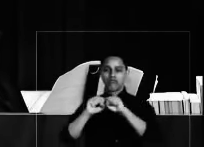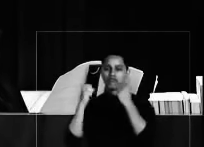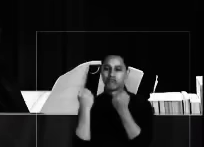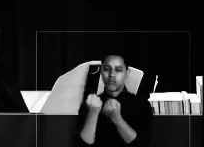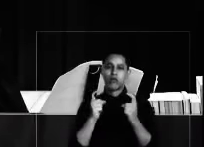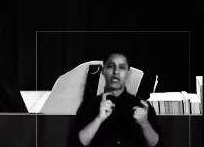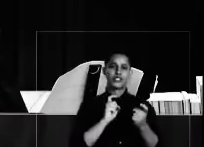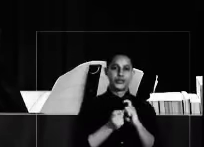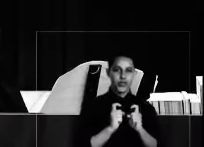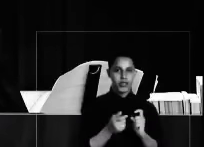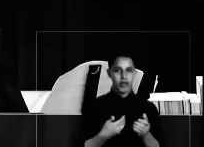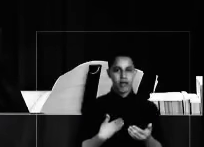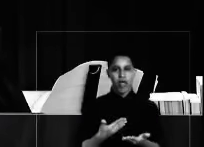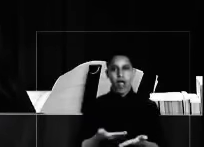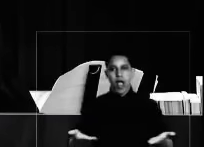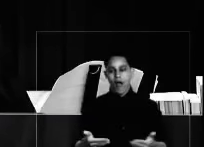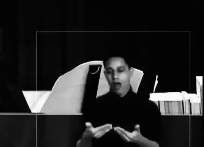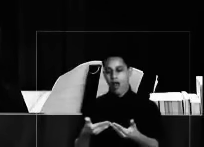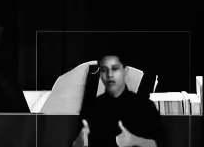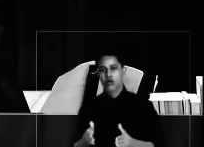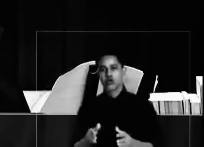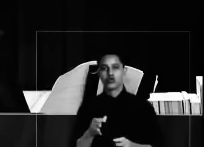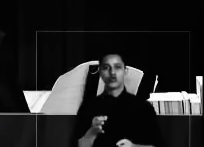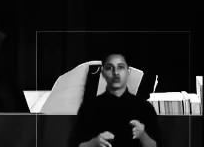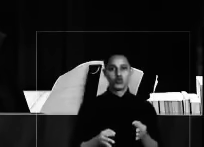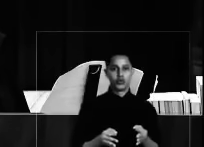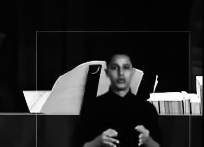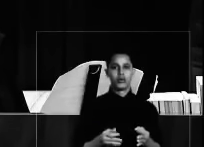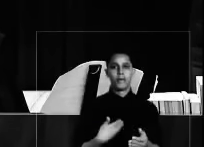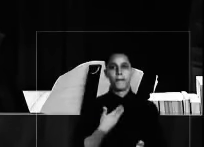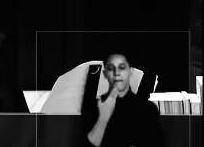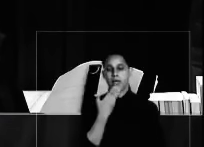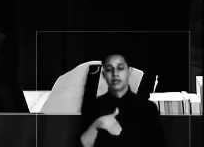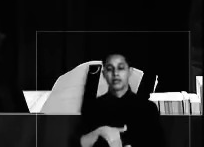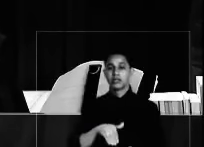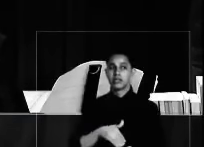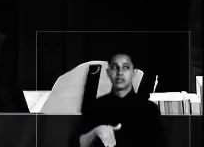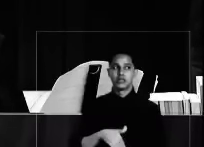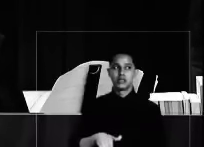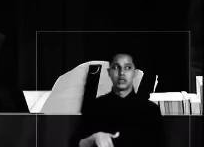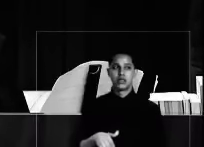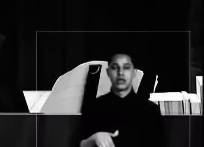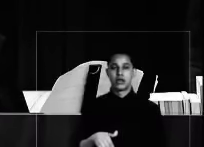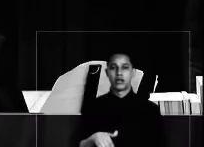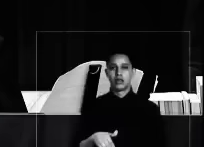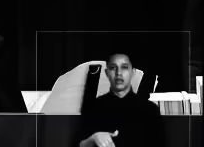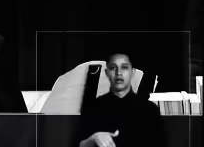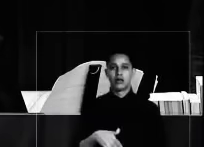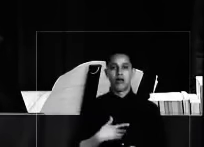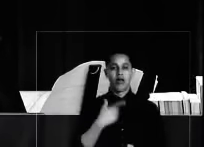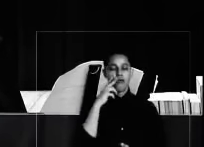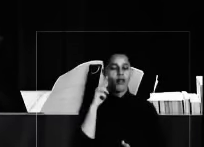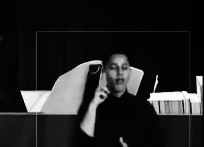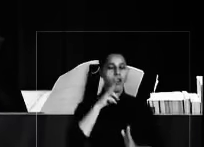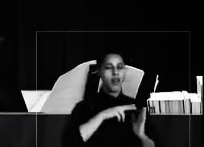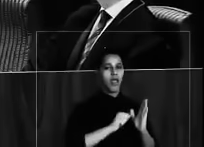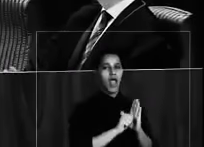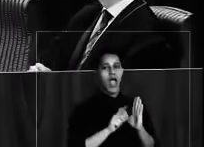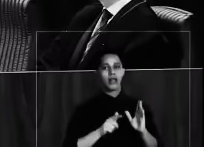Porque tem acordo. Porque ninguém vai contra. Porque o povo não quer ir para a rua, porque o Bolsonaro não quer, e talvez não seja o melhor